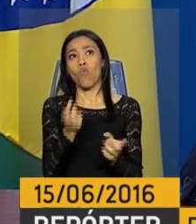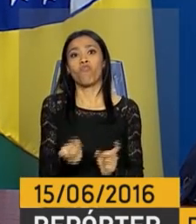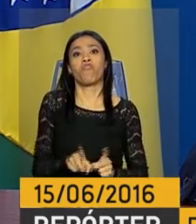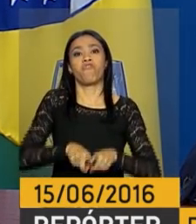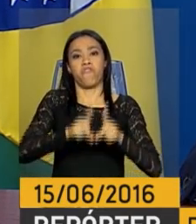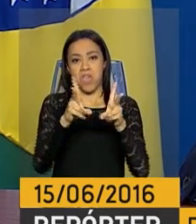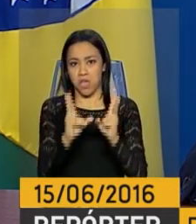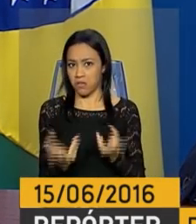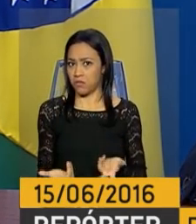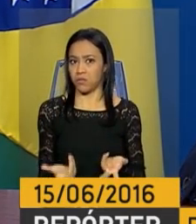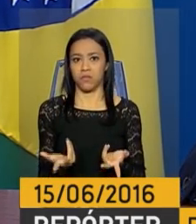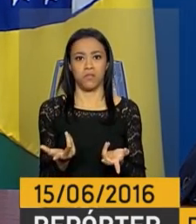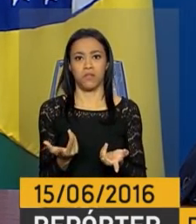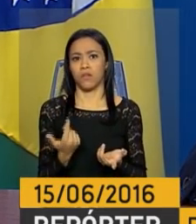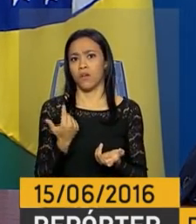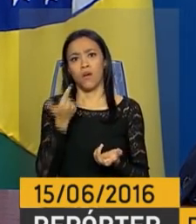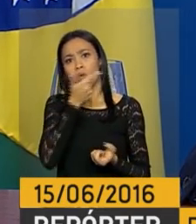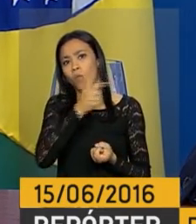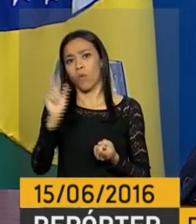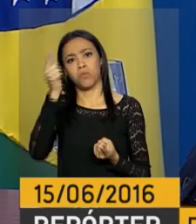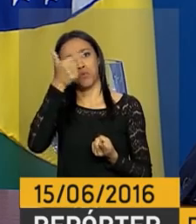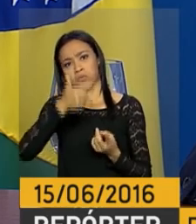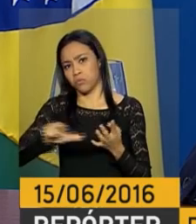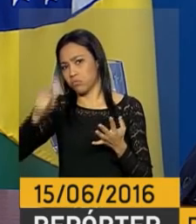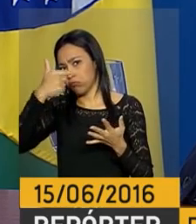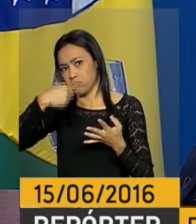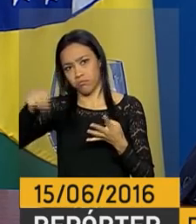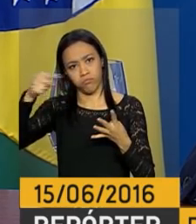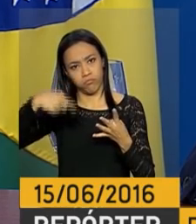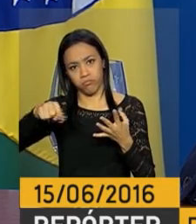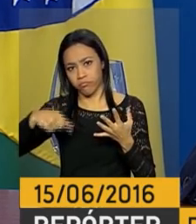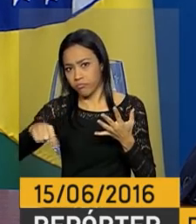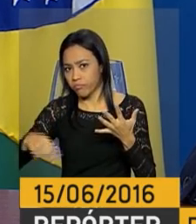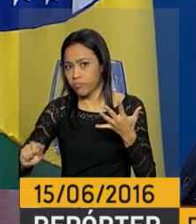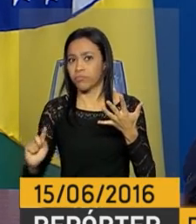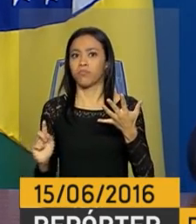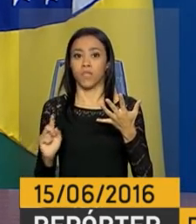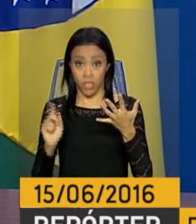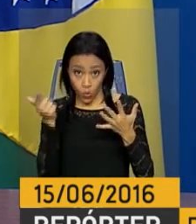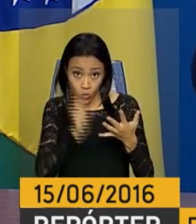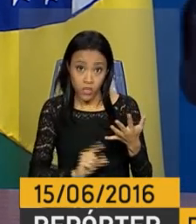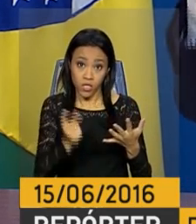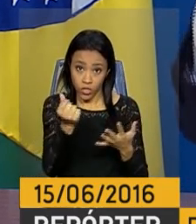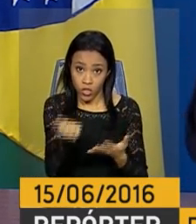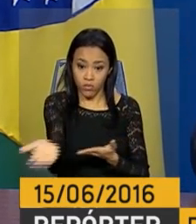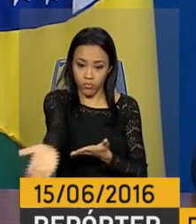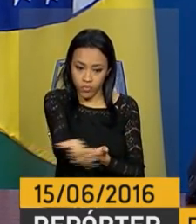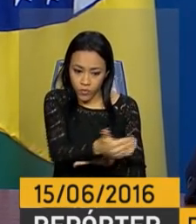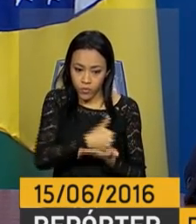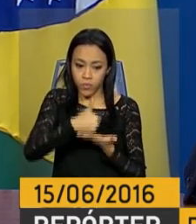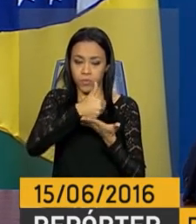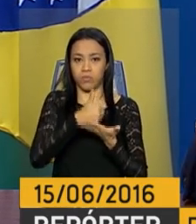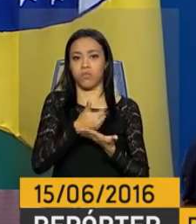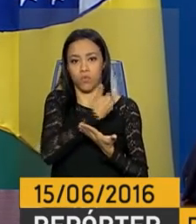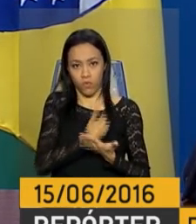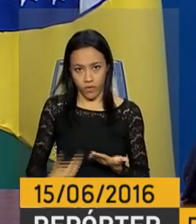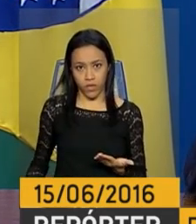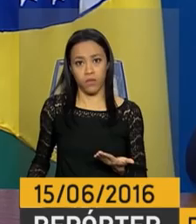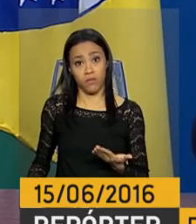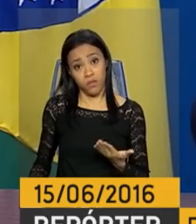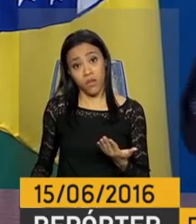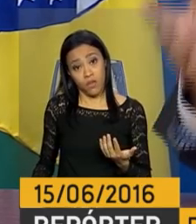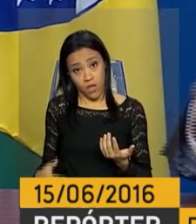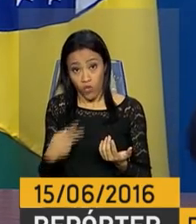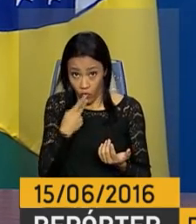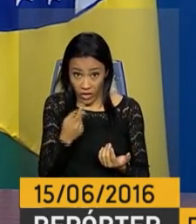por eh diversos outros tipos de eh gerações de receita, seja até, eu não estou dizendo que isso